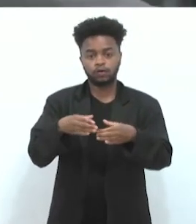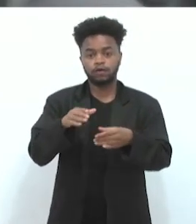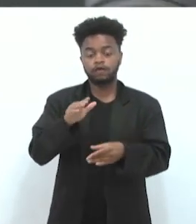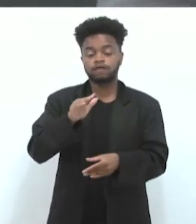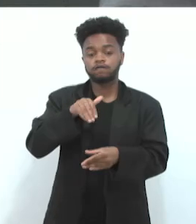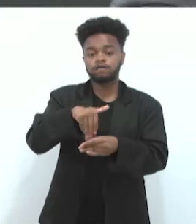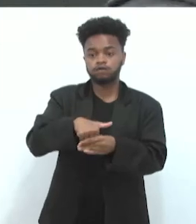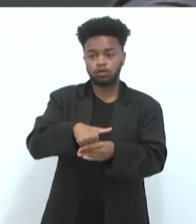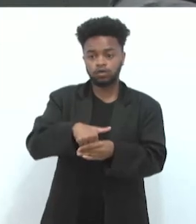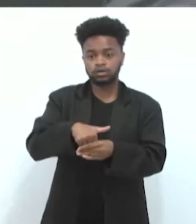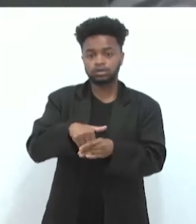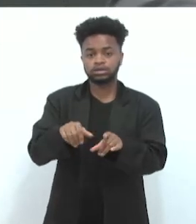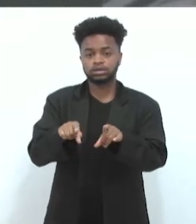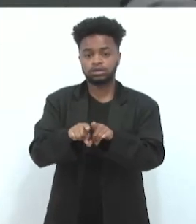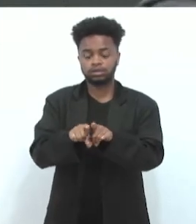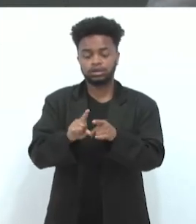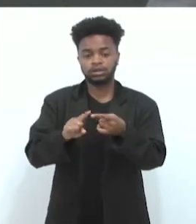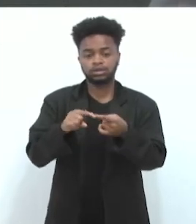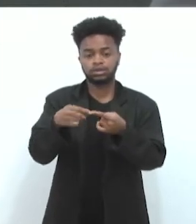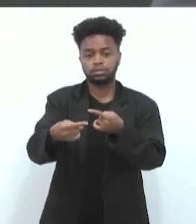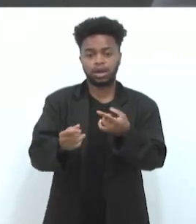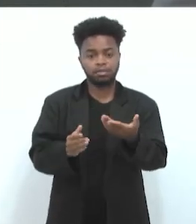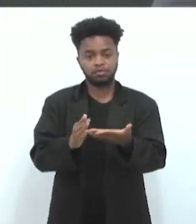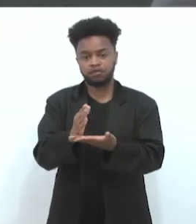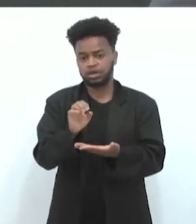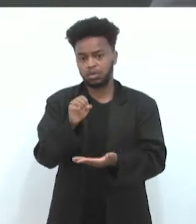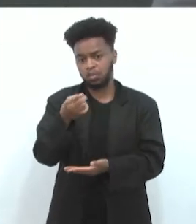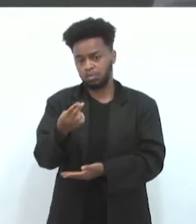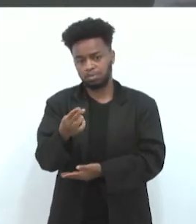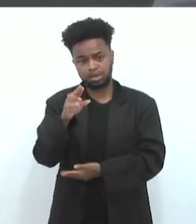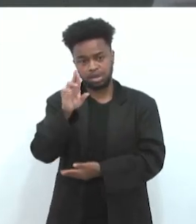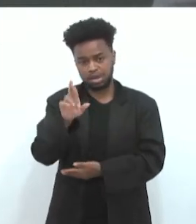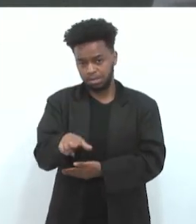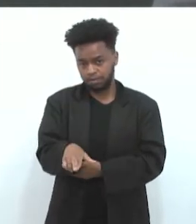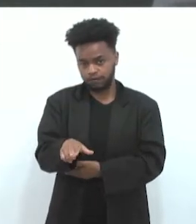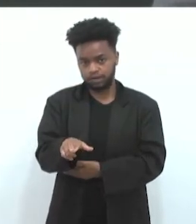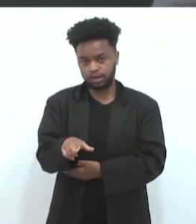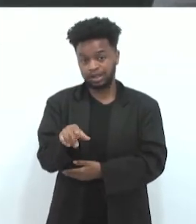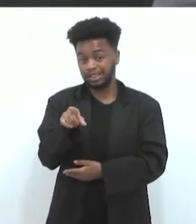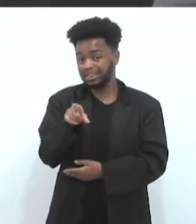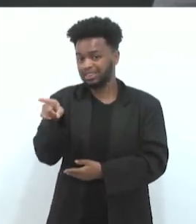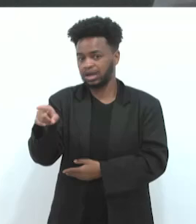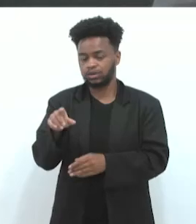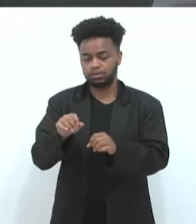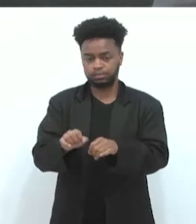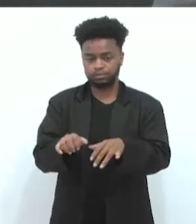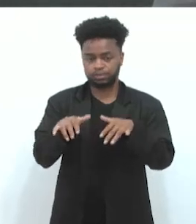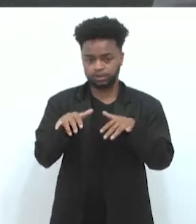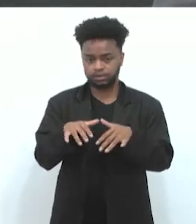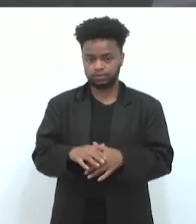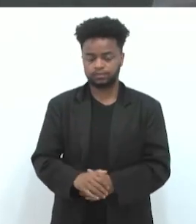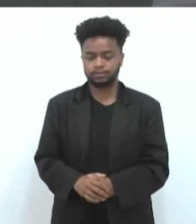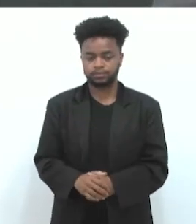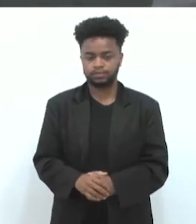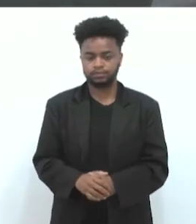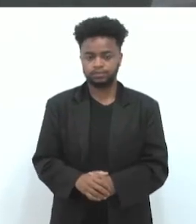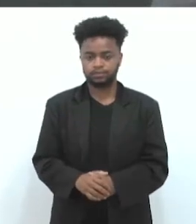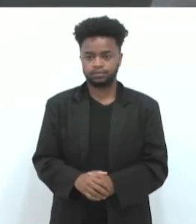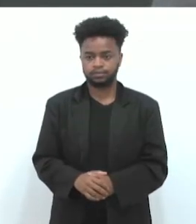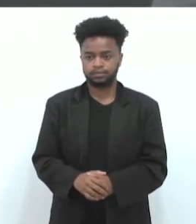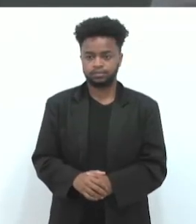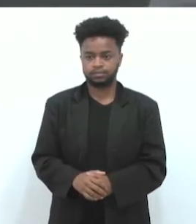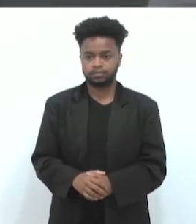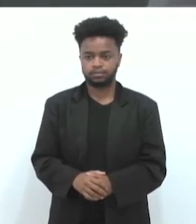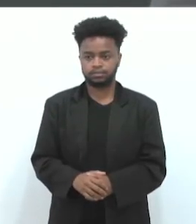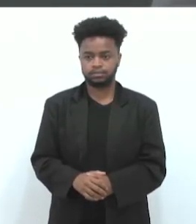votadas e aprovadas ou rejeitadas, conforme for, no plenário. E o que acontece? O correto é voltar,